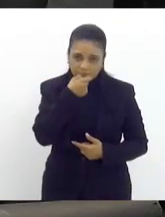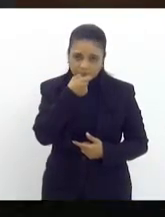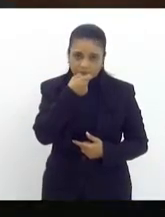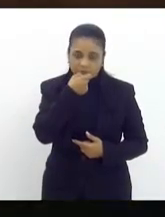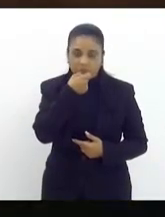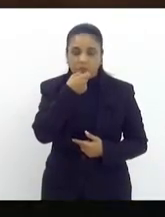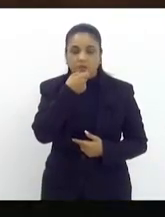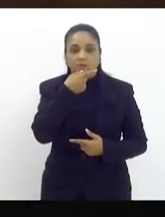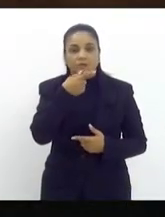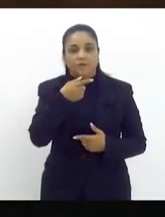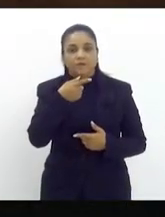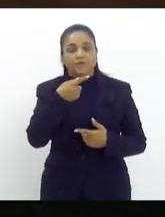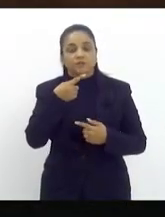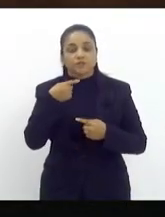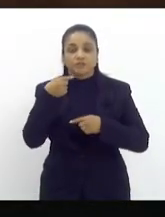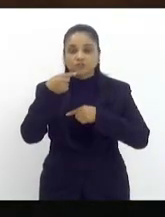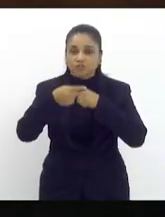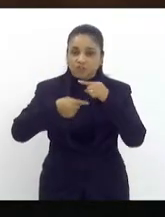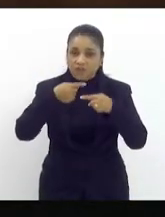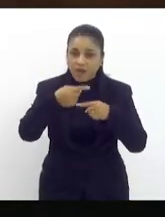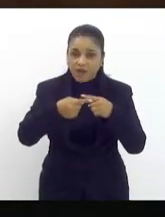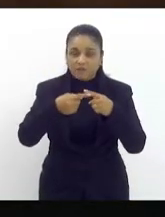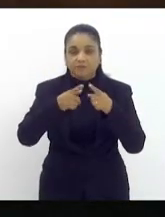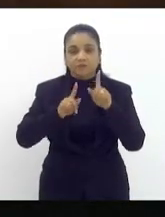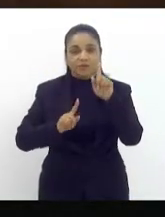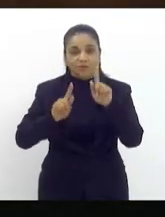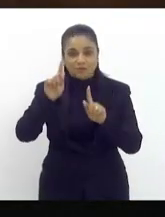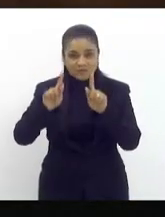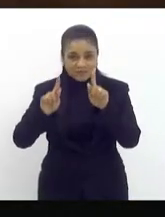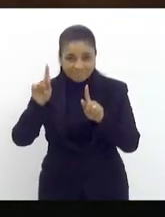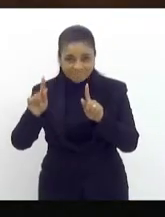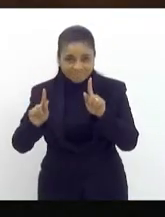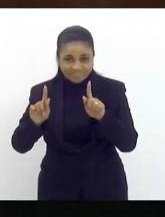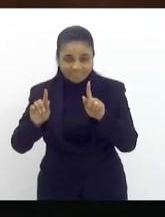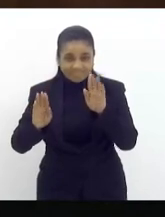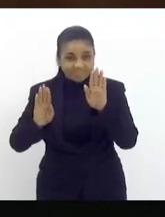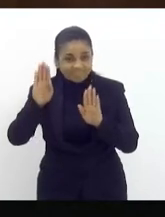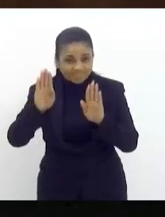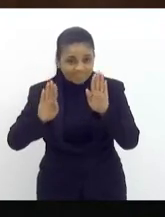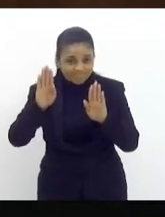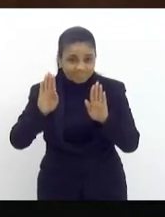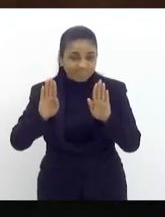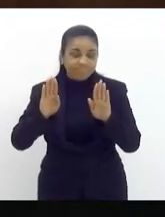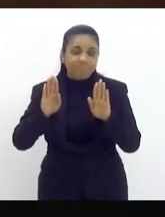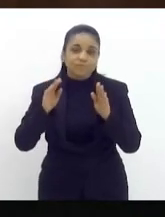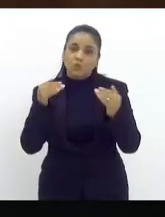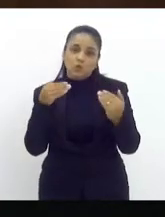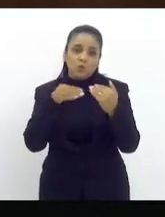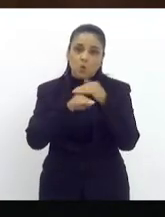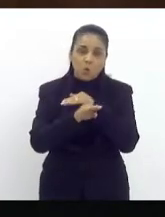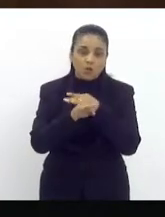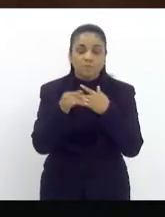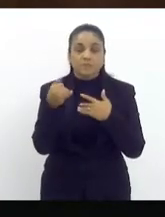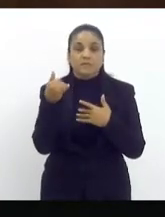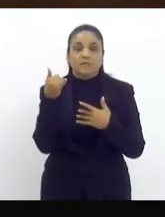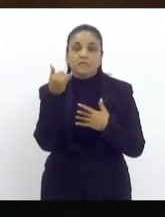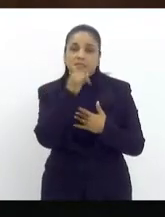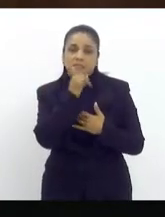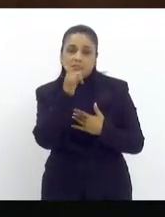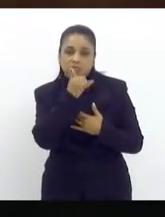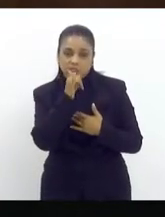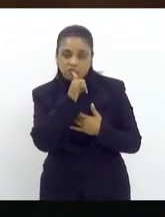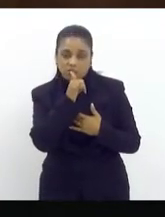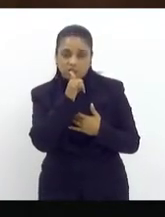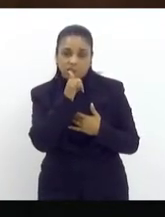A grande questão é que foram geradas concessões desfuncionais nesse estado. Energia elétrica, a Light